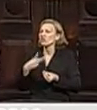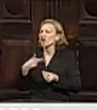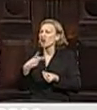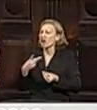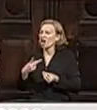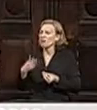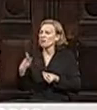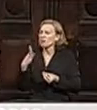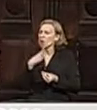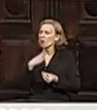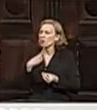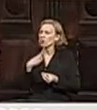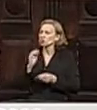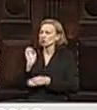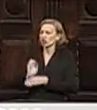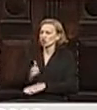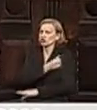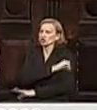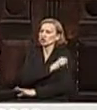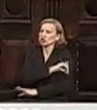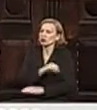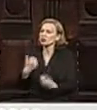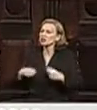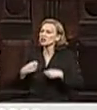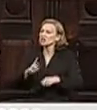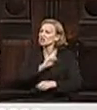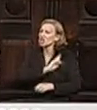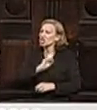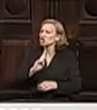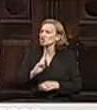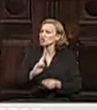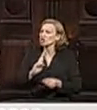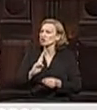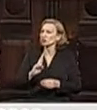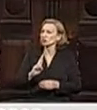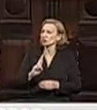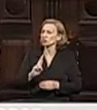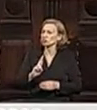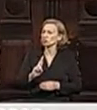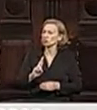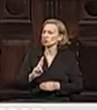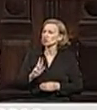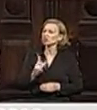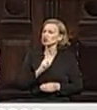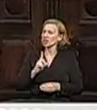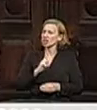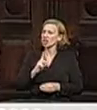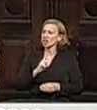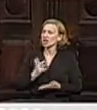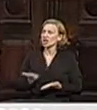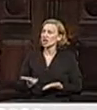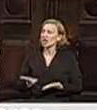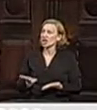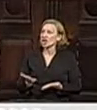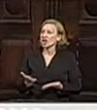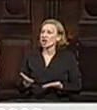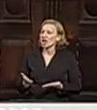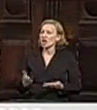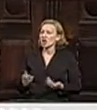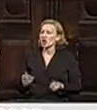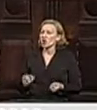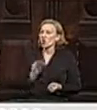Estado do Rio de Janeiro. Trata o Rio de Janeiro como se fosse um país a ser explorado. Trata o Rio de